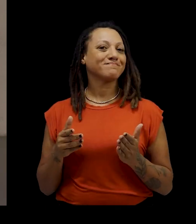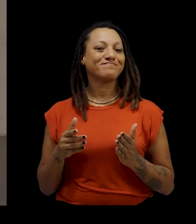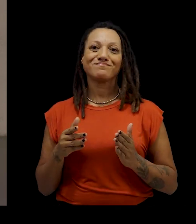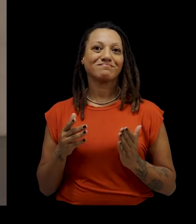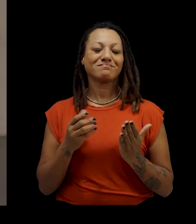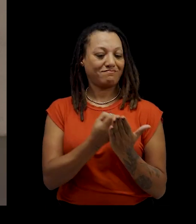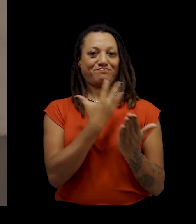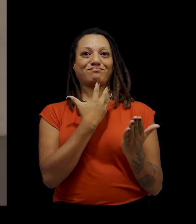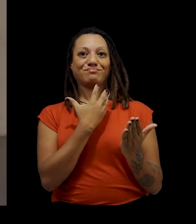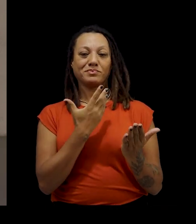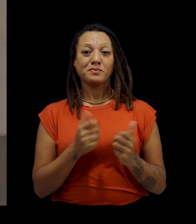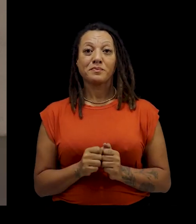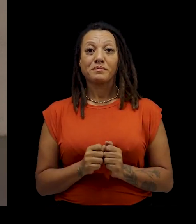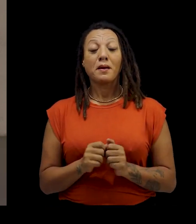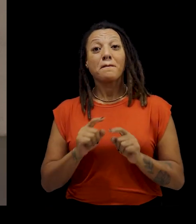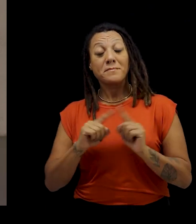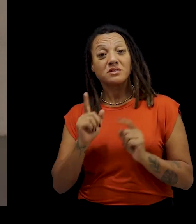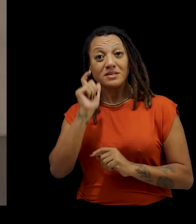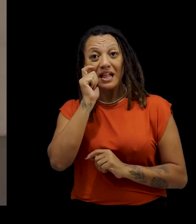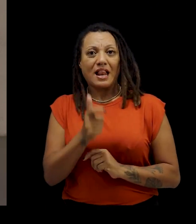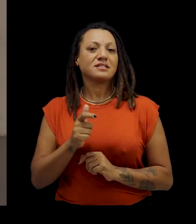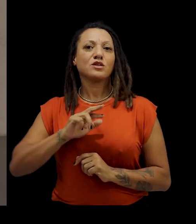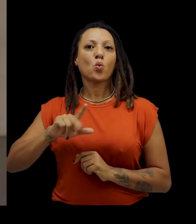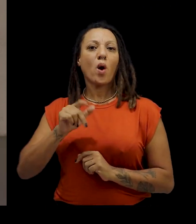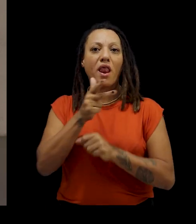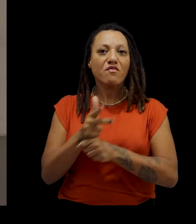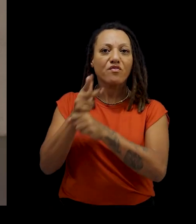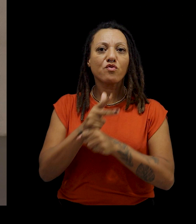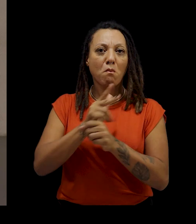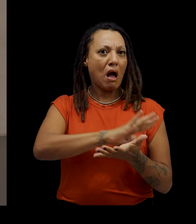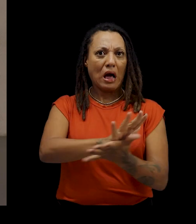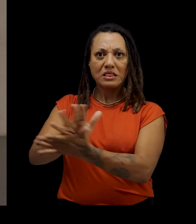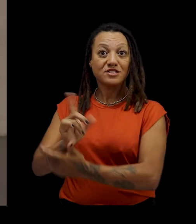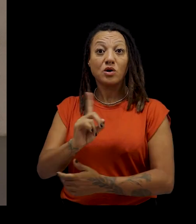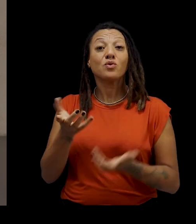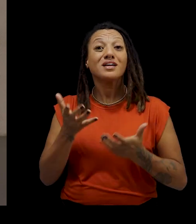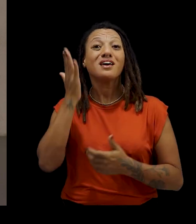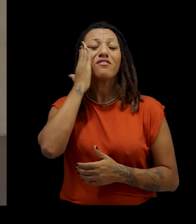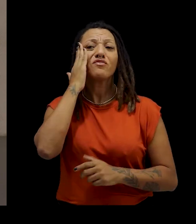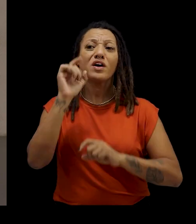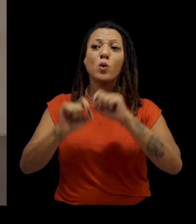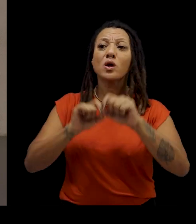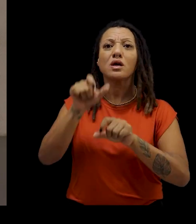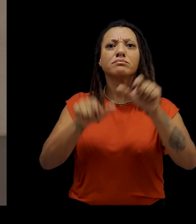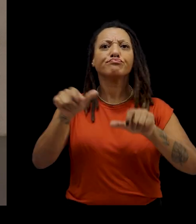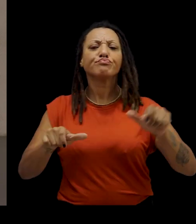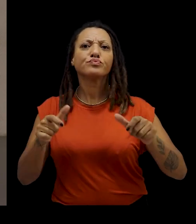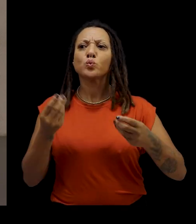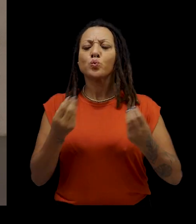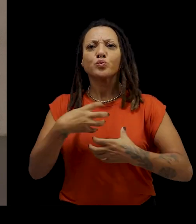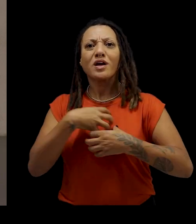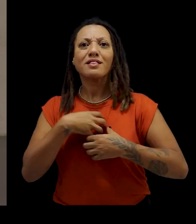acontecendo, e como agora elas vêm até a gente. Mas isso para falar que o que me interessava não era que eu estivesse filmando uma catástrofe, mas era muito mais o movimento